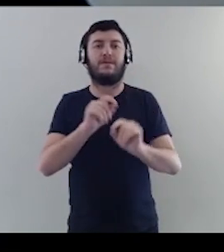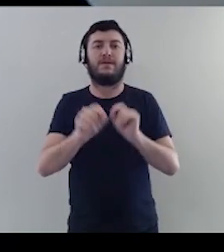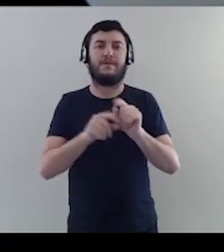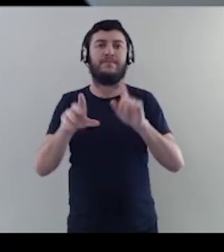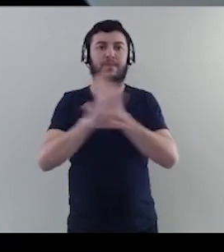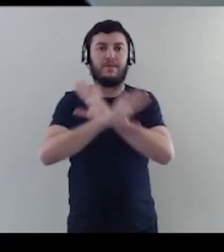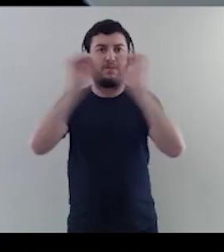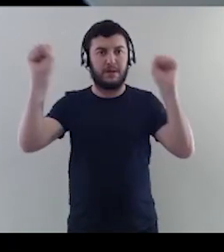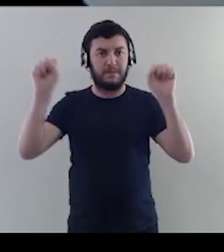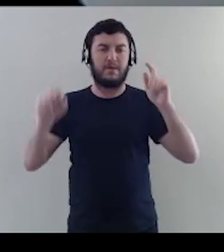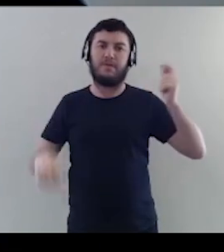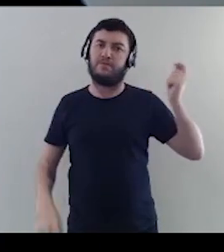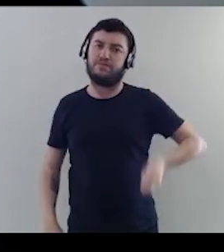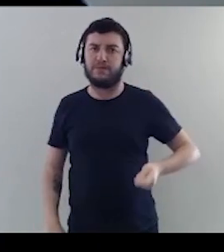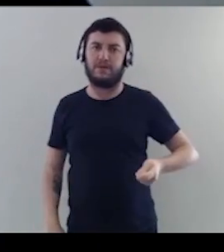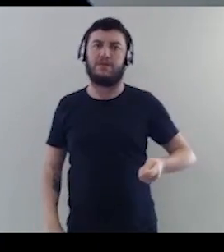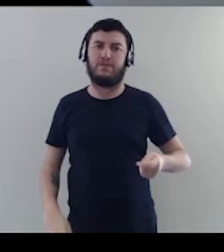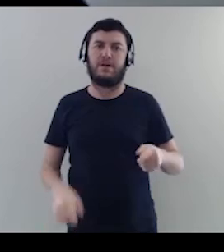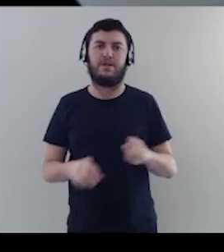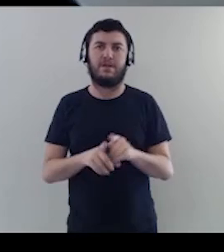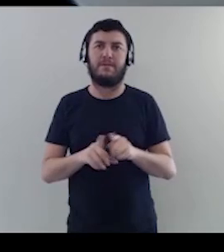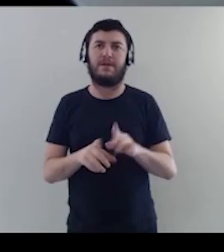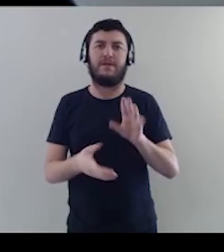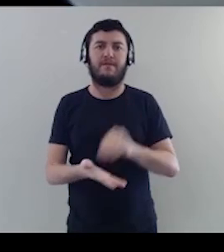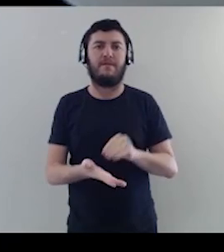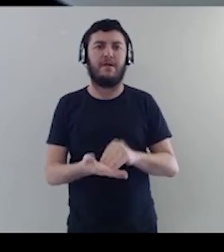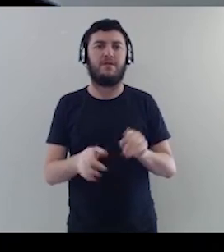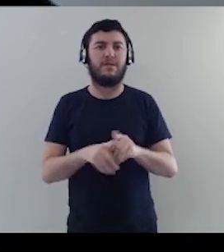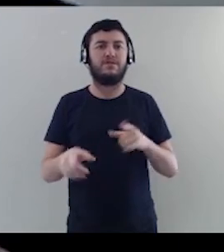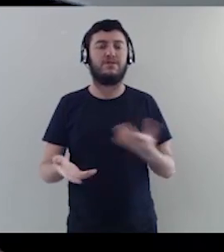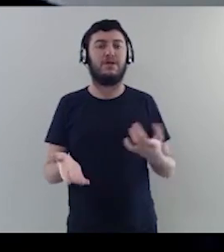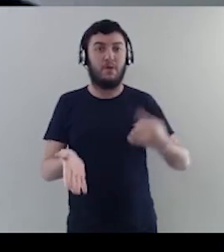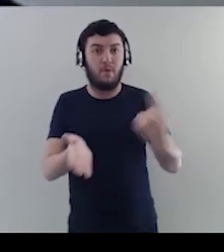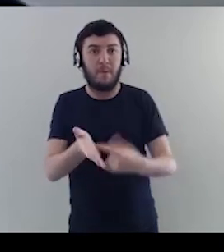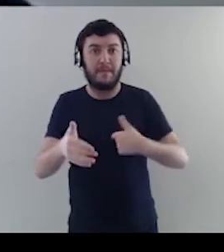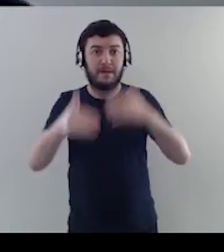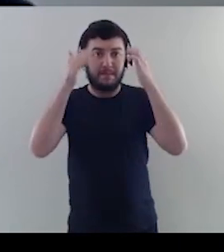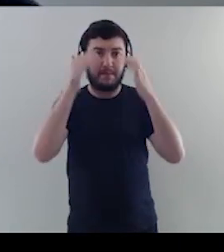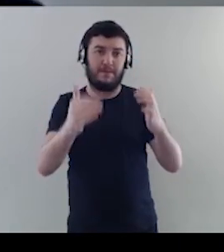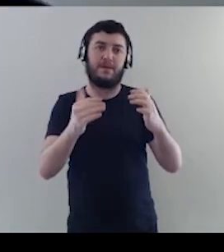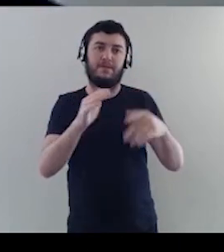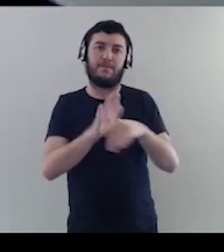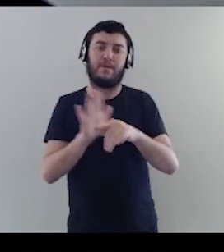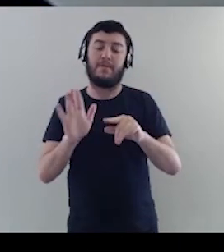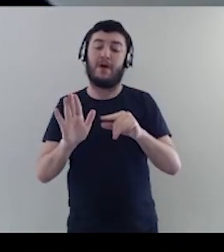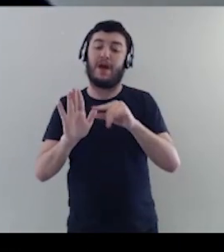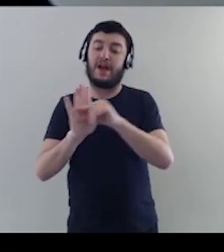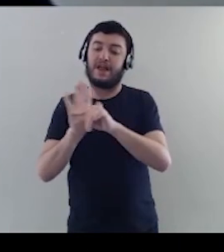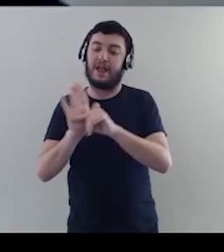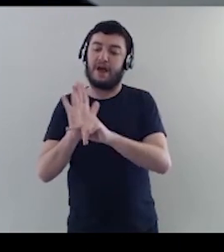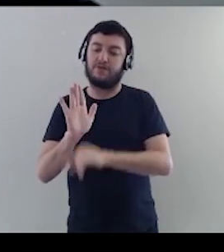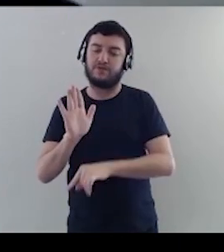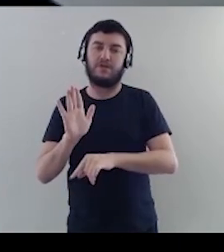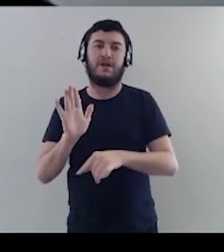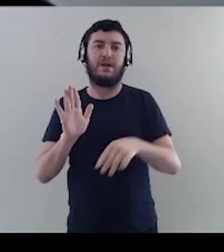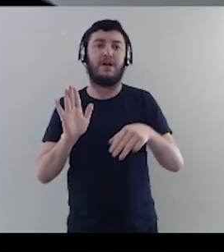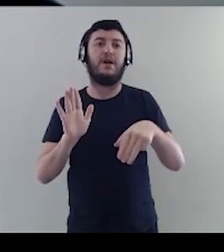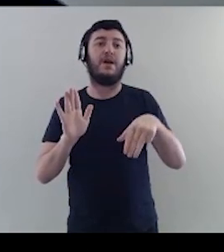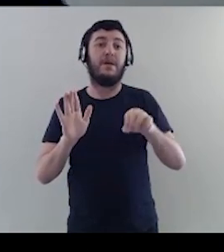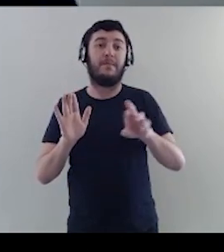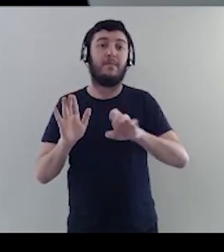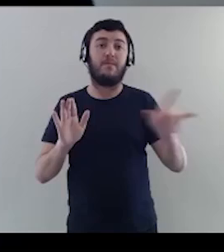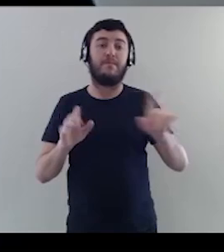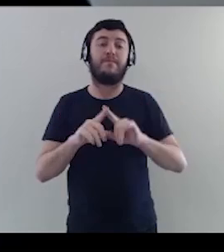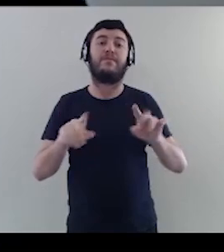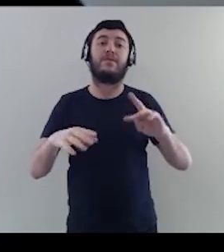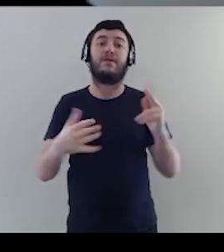muito rigoroso num segundo momento, com a tal cláusula temporária dos sacrifícios, e se for mais, digamos, se tiver uma maior indulgência